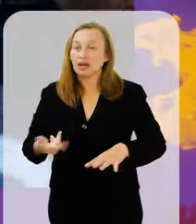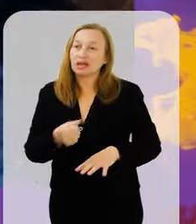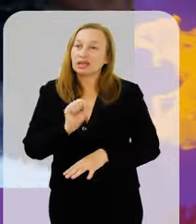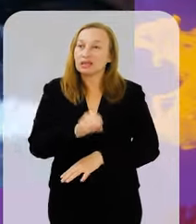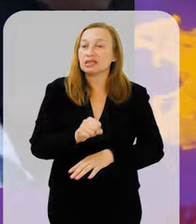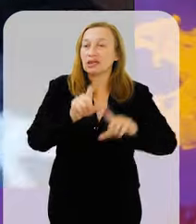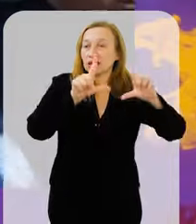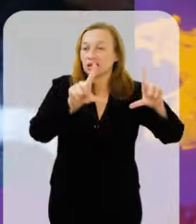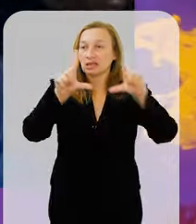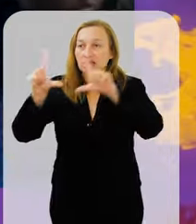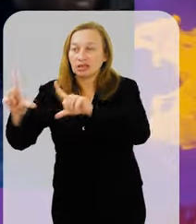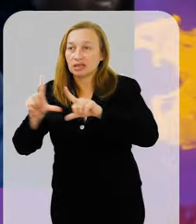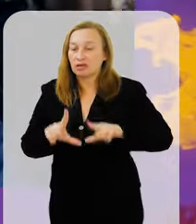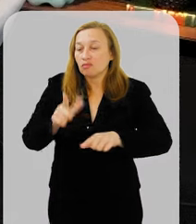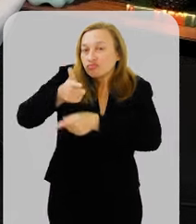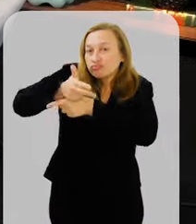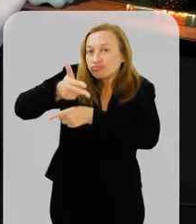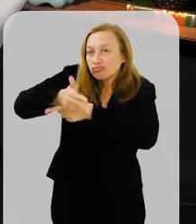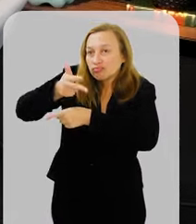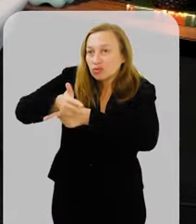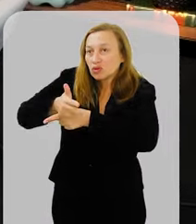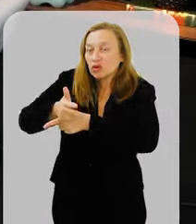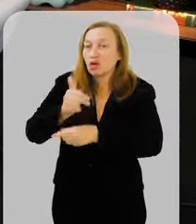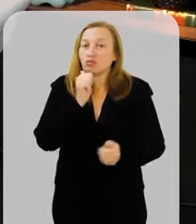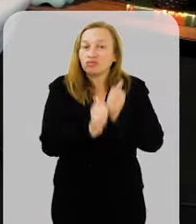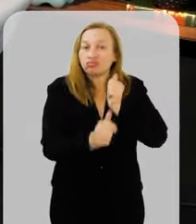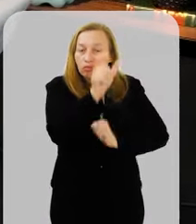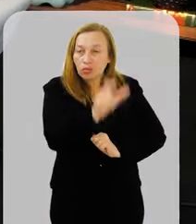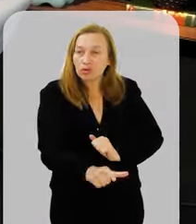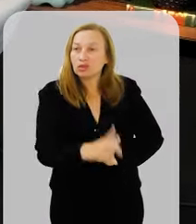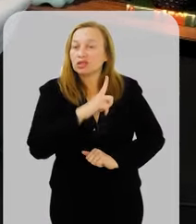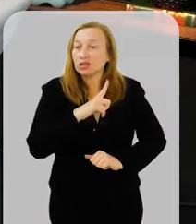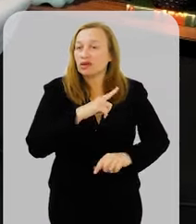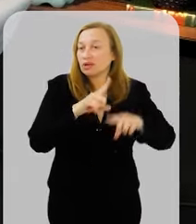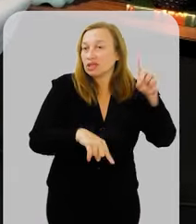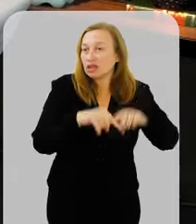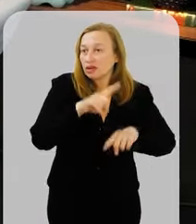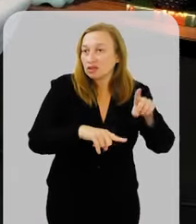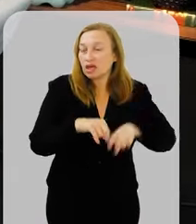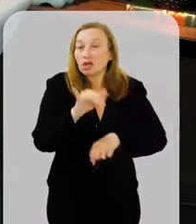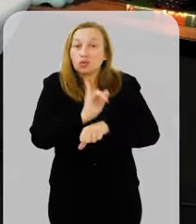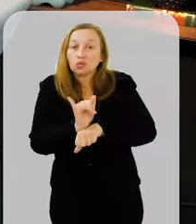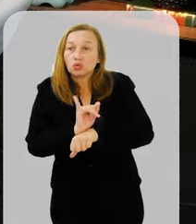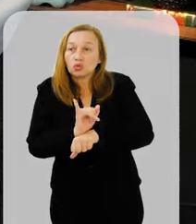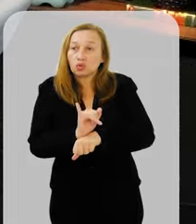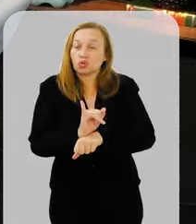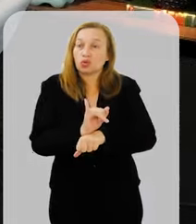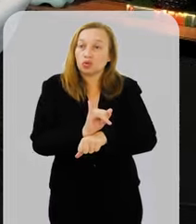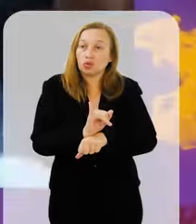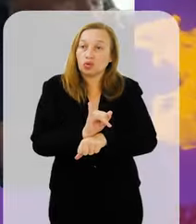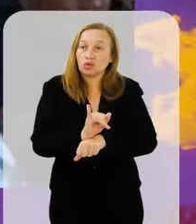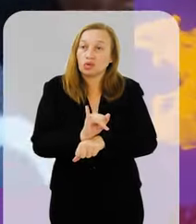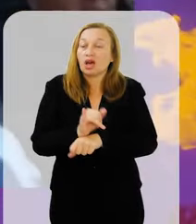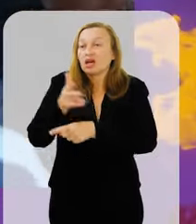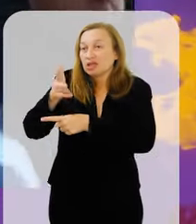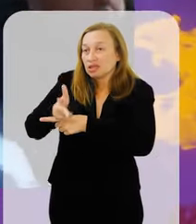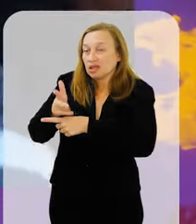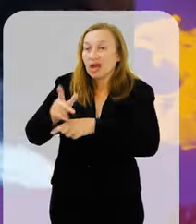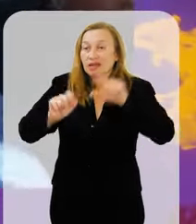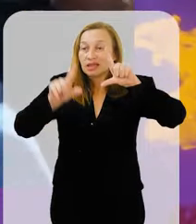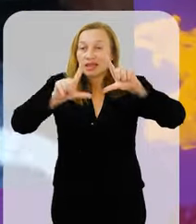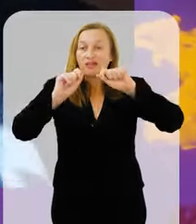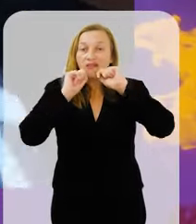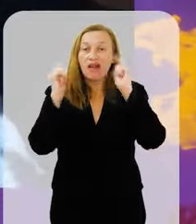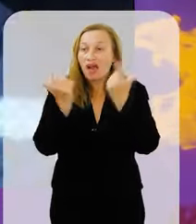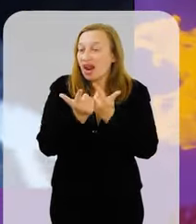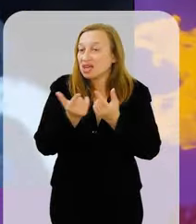muita qualidade, viu, Rui? E as televisões filmando, transmitindo, os jogadores têm o material deles no YouTube para poder buscar, para poder. A transmissão é muito boa. A